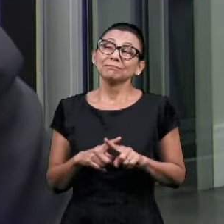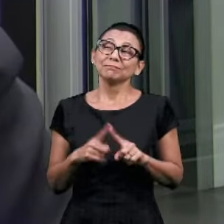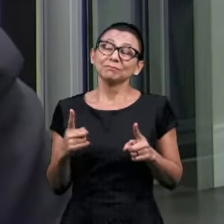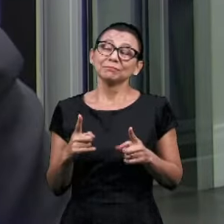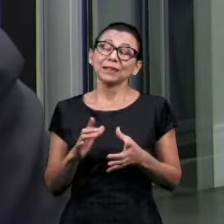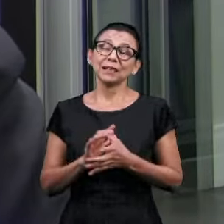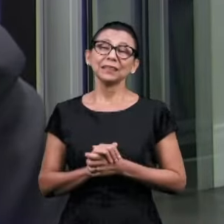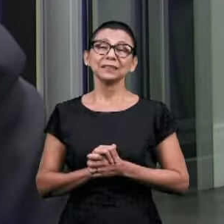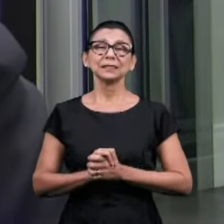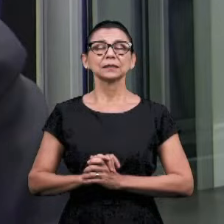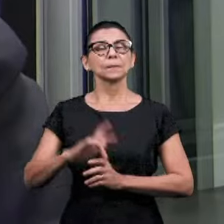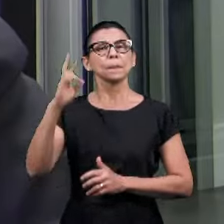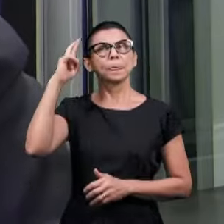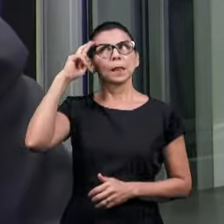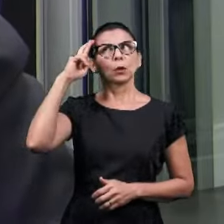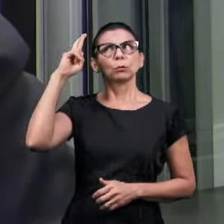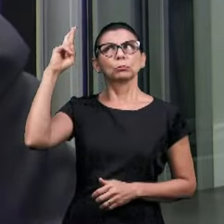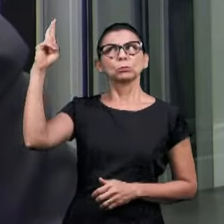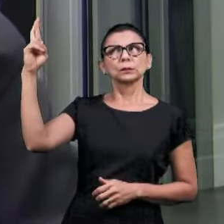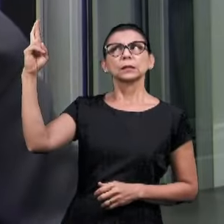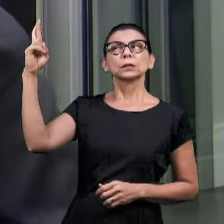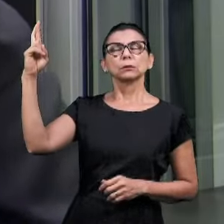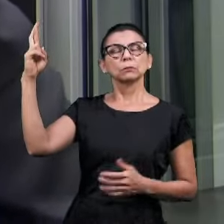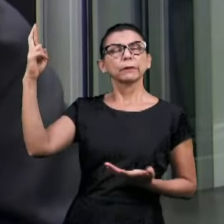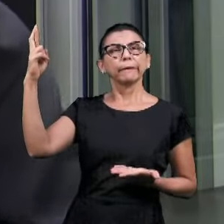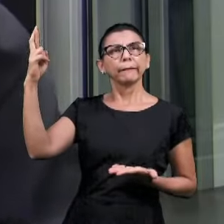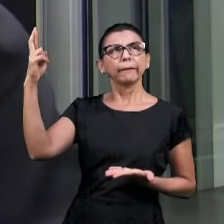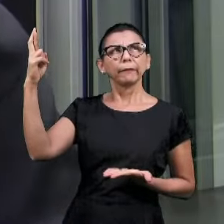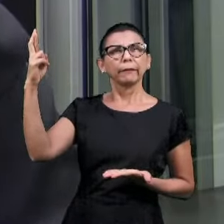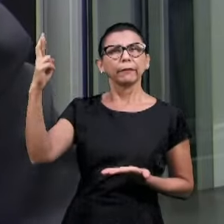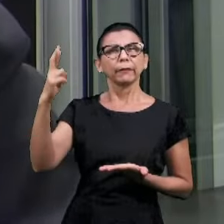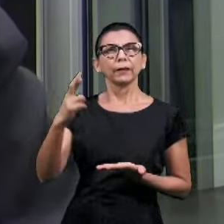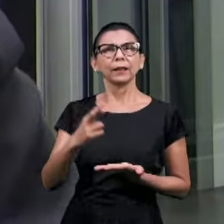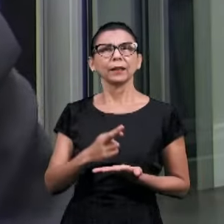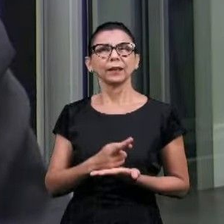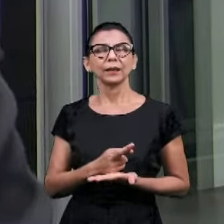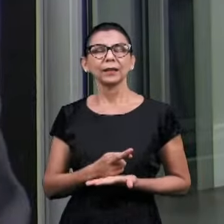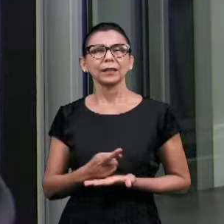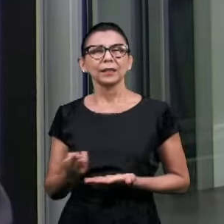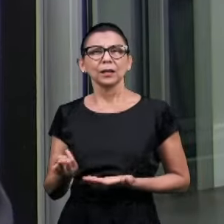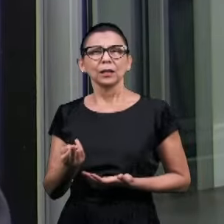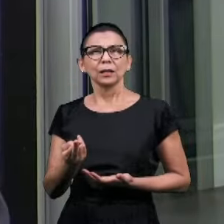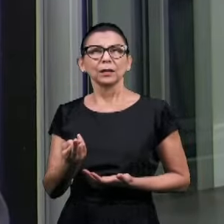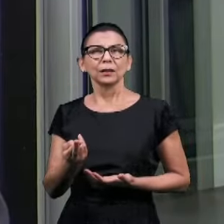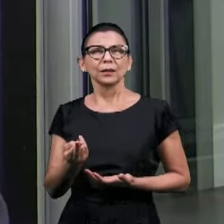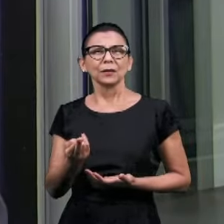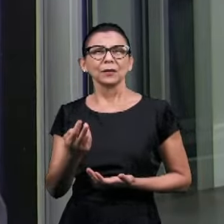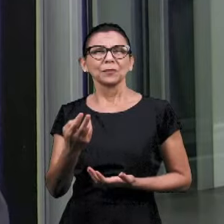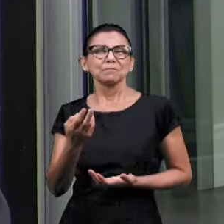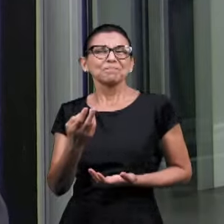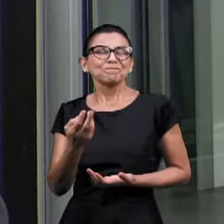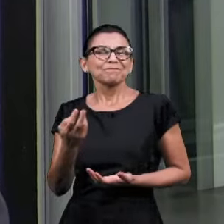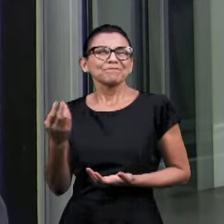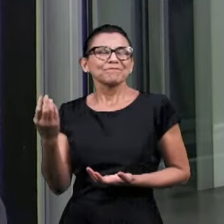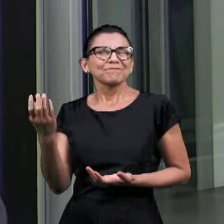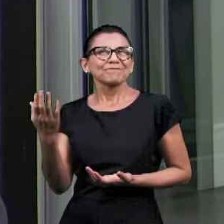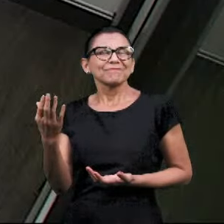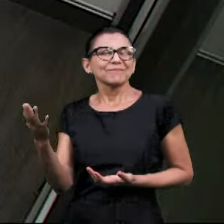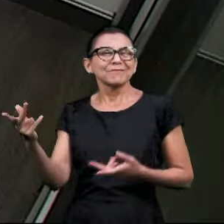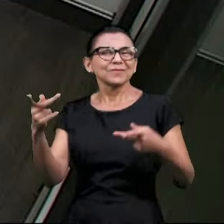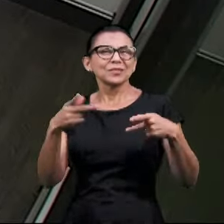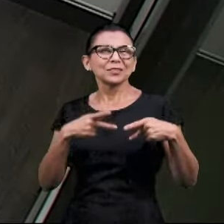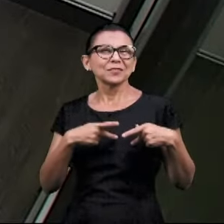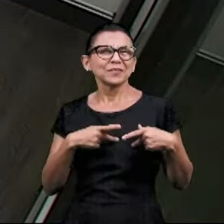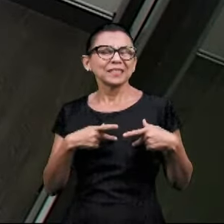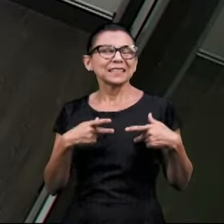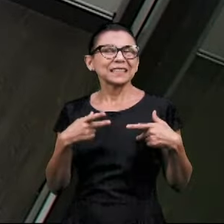Senhor começa a trazer aquela expectativa da nova igreja. Sim, é uma mistura, né? É uma de mistura,